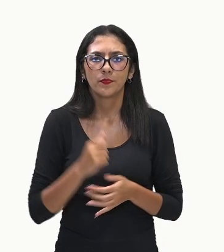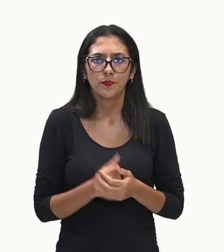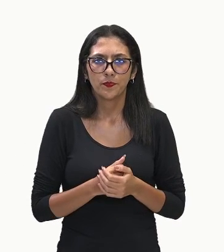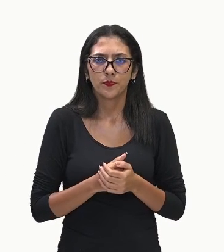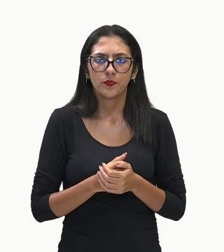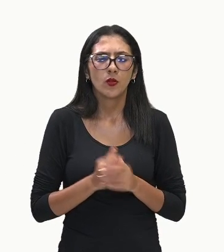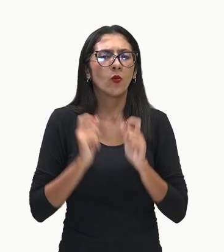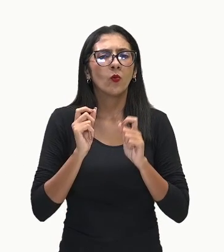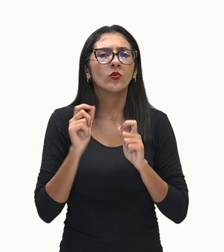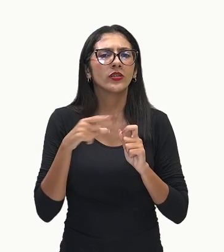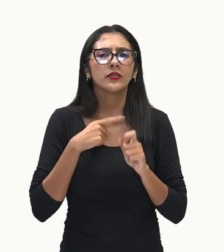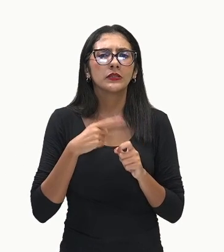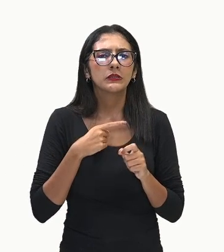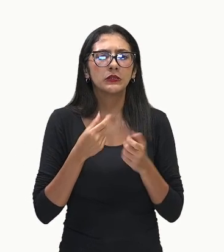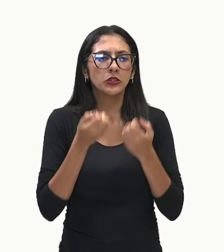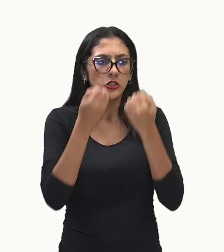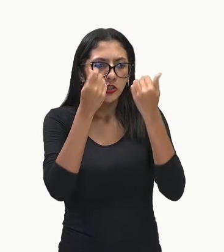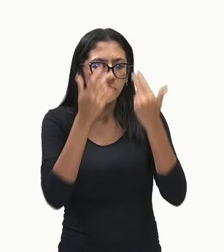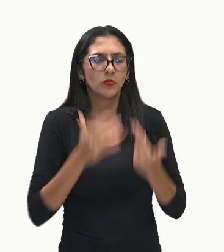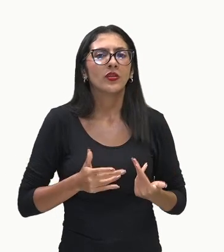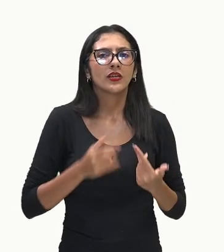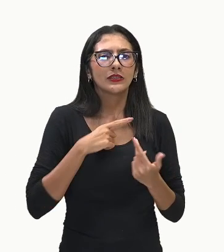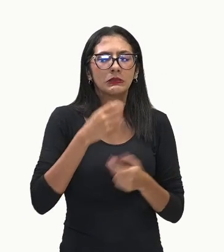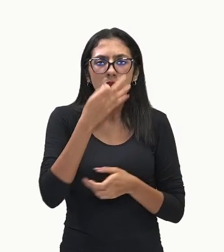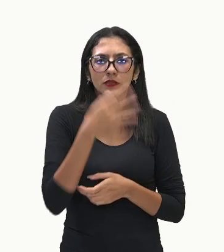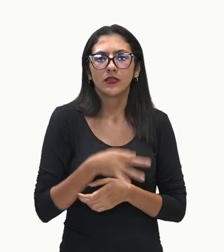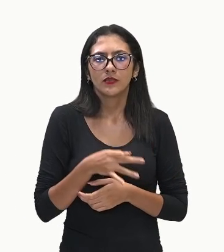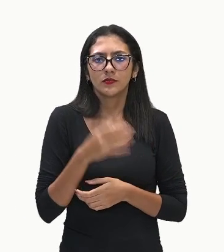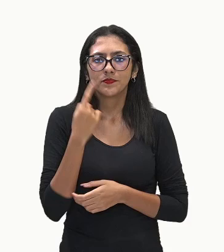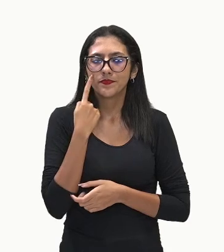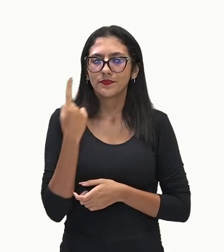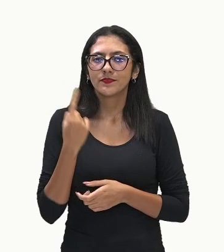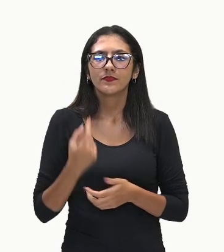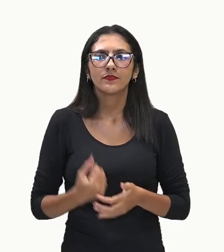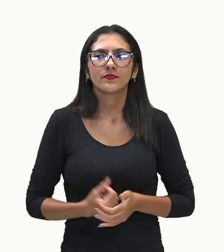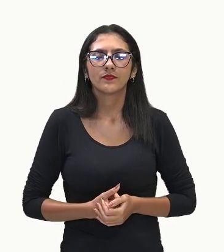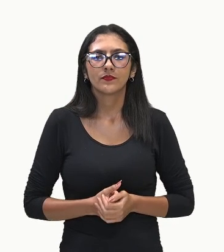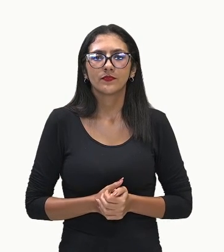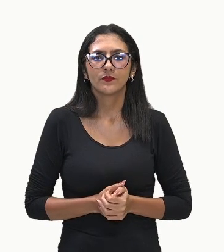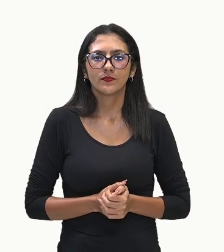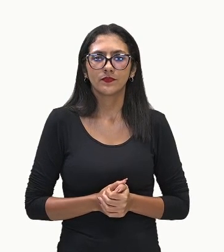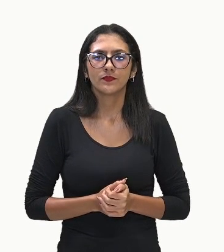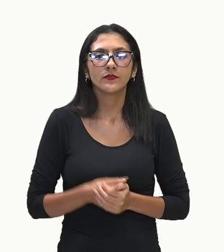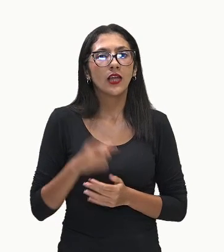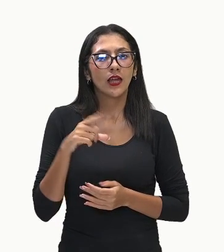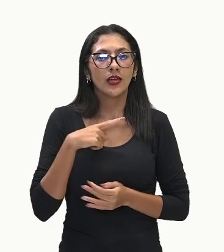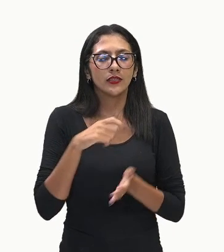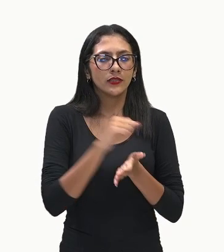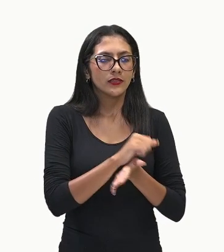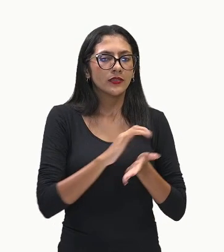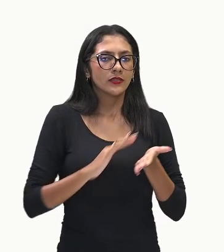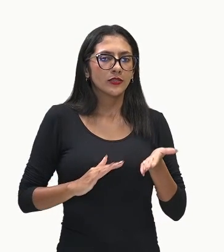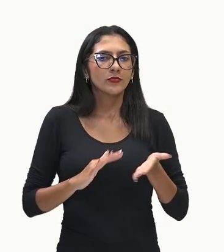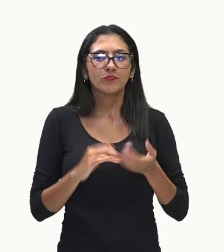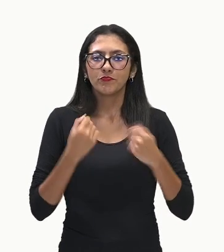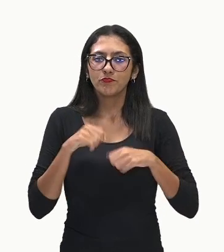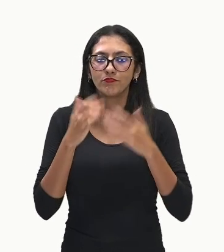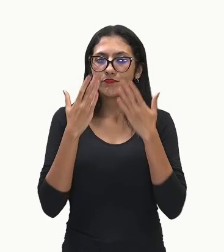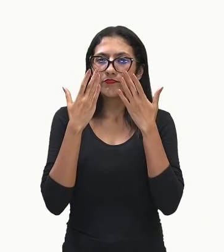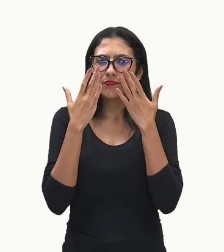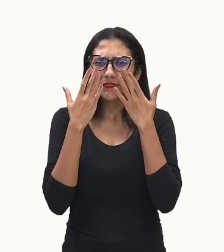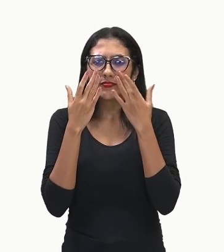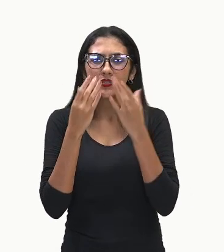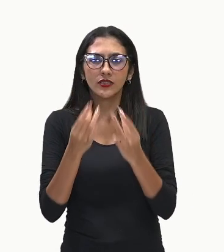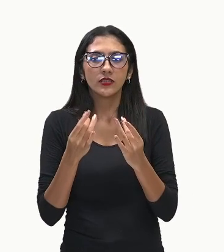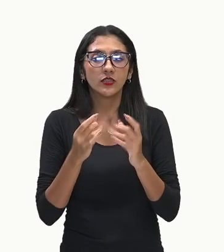aí? Justifica a seguinte situação. Nessa questão, devemos prestar atenção no seu